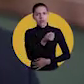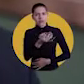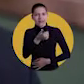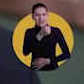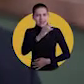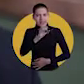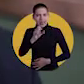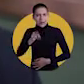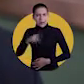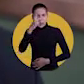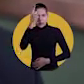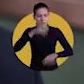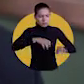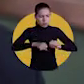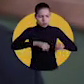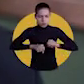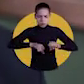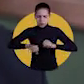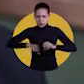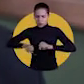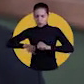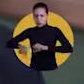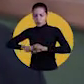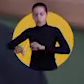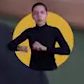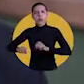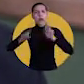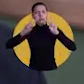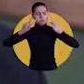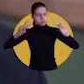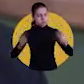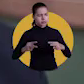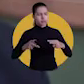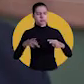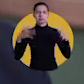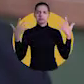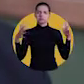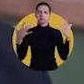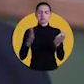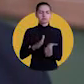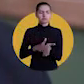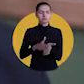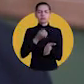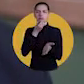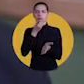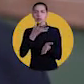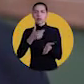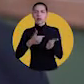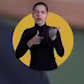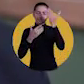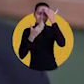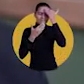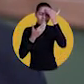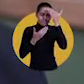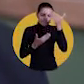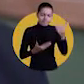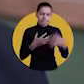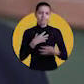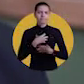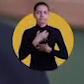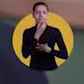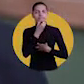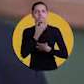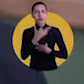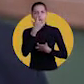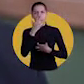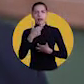eu creio que é um momento de reconhecimento, de gratidão e também de balanço sobre a missão cumprida